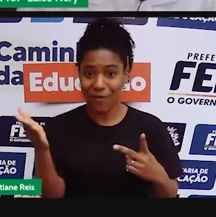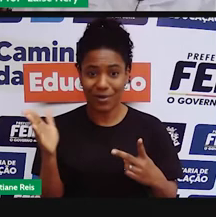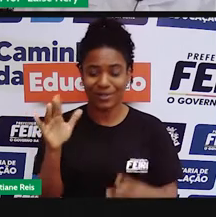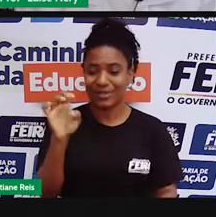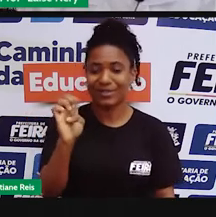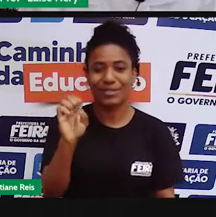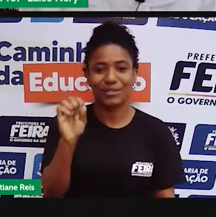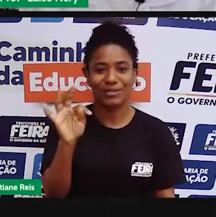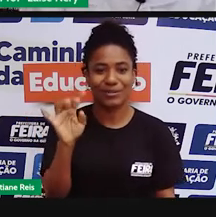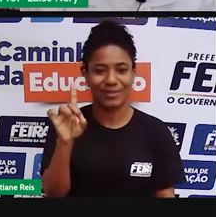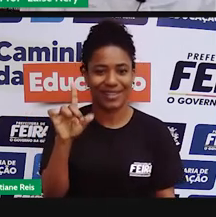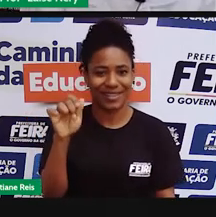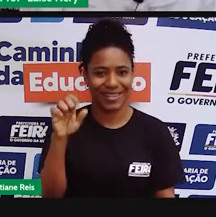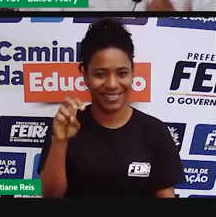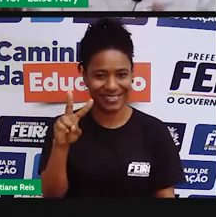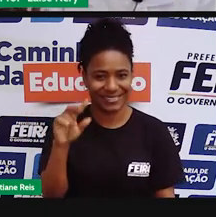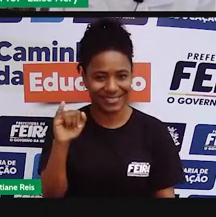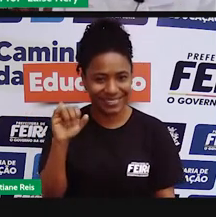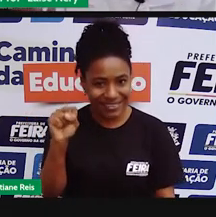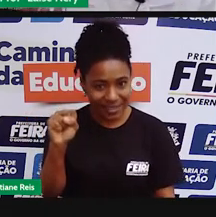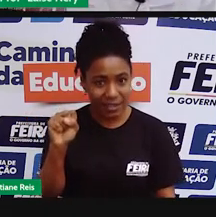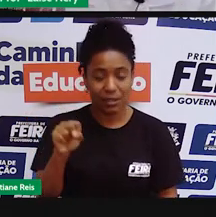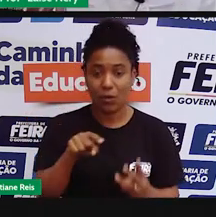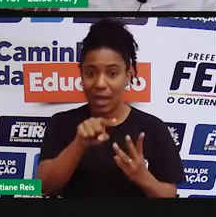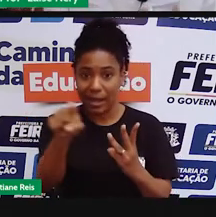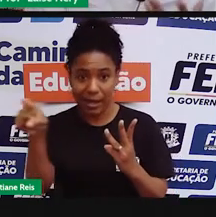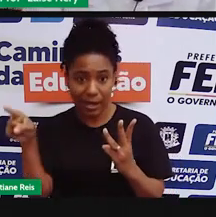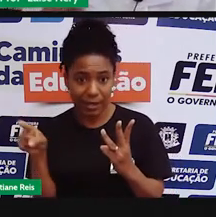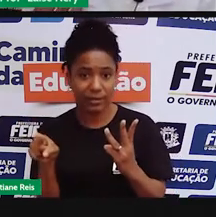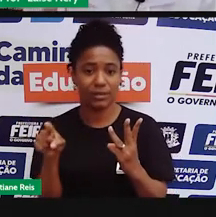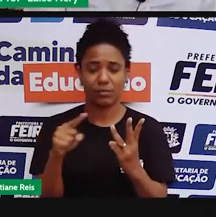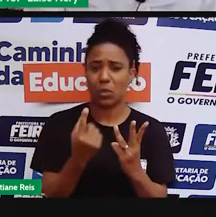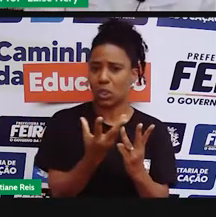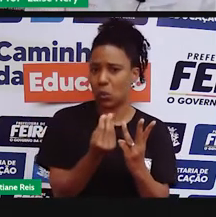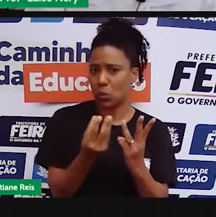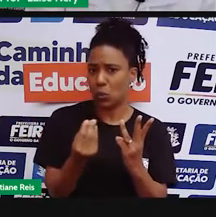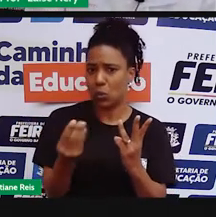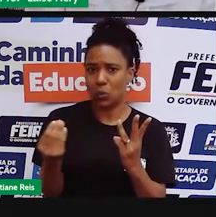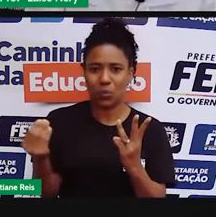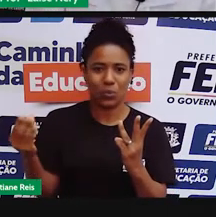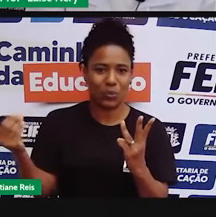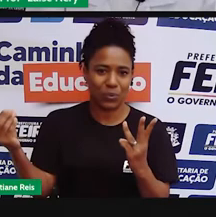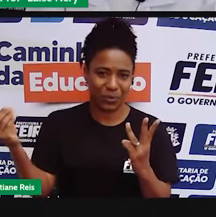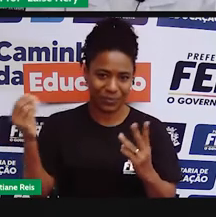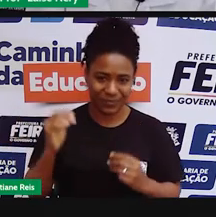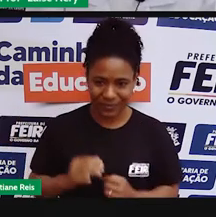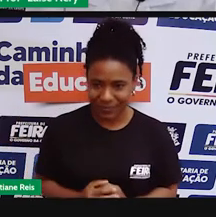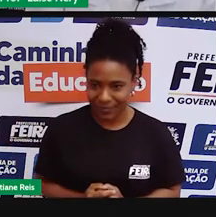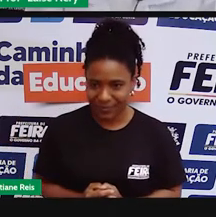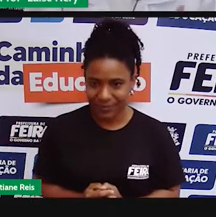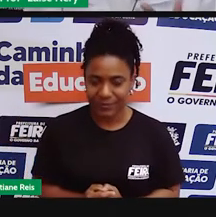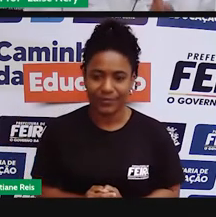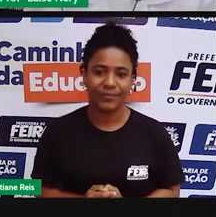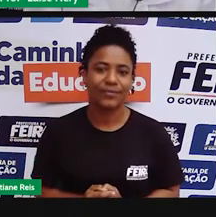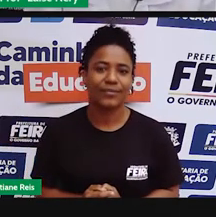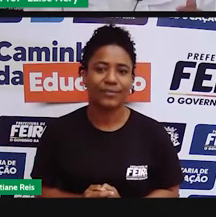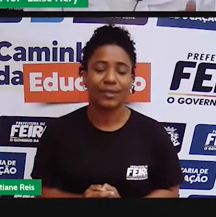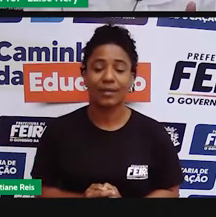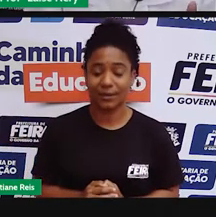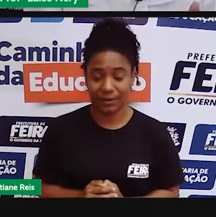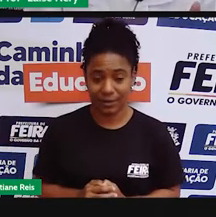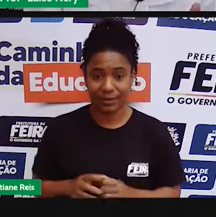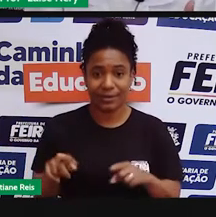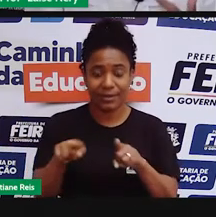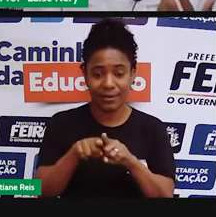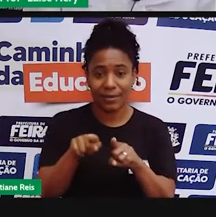eles estudam. Aí, porque está no plural, são mais de uma pessoa. E também de acordo